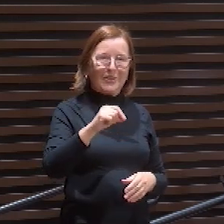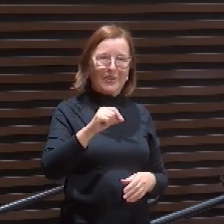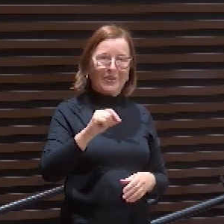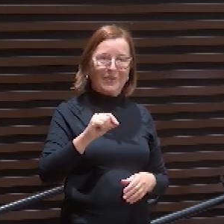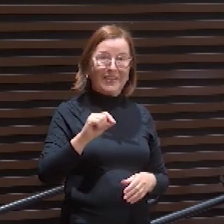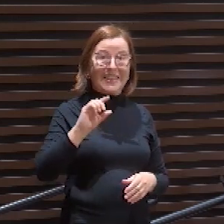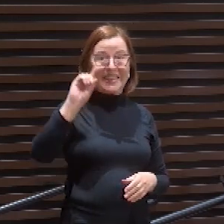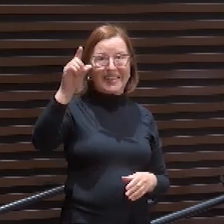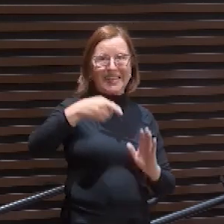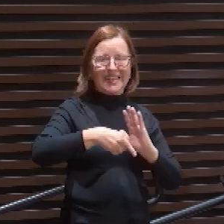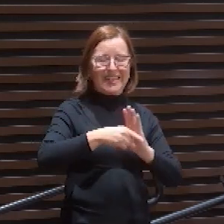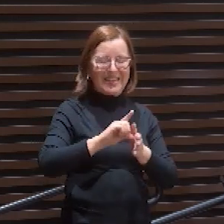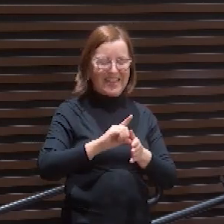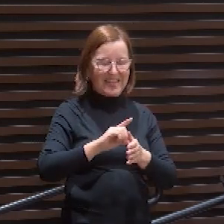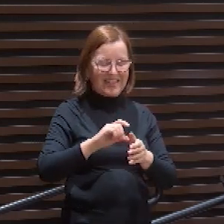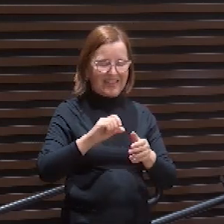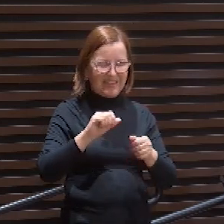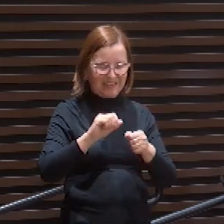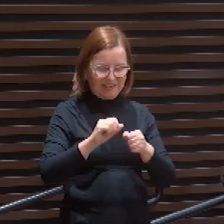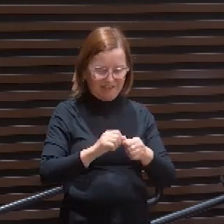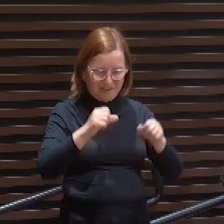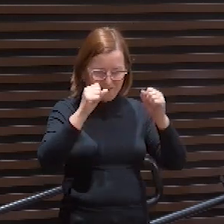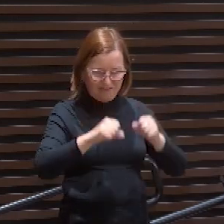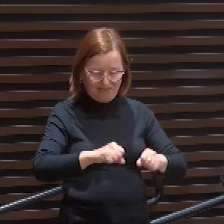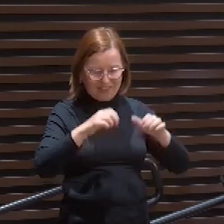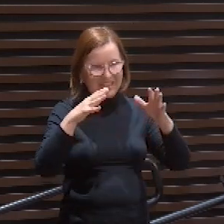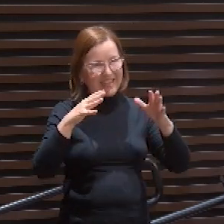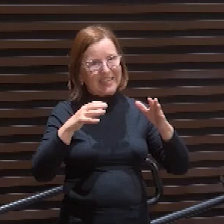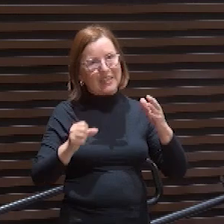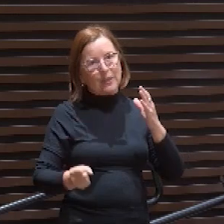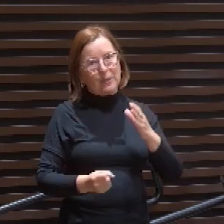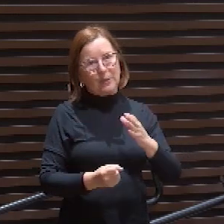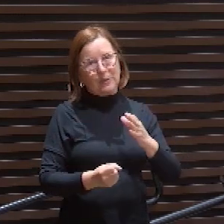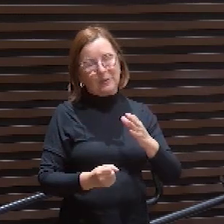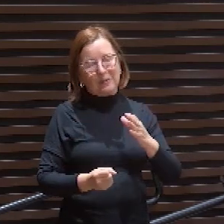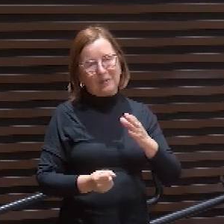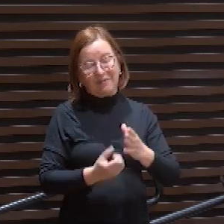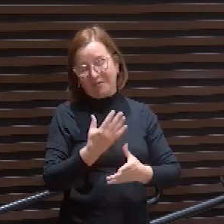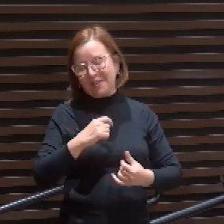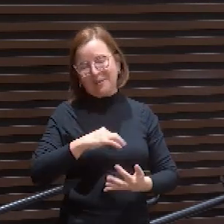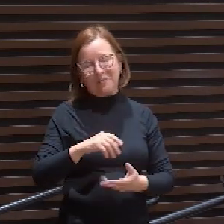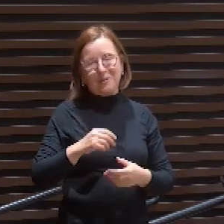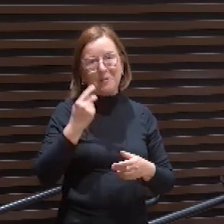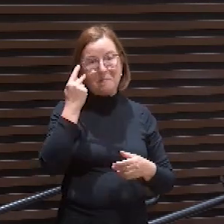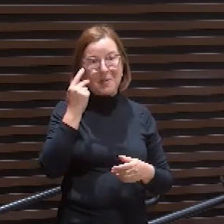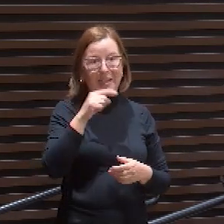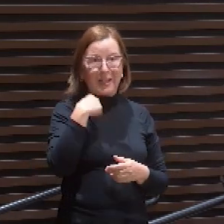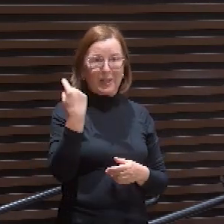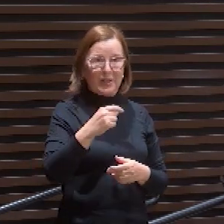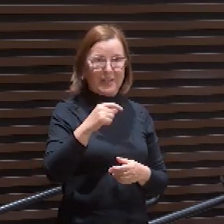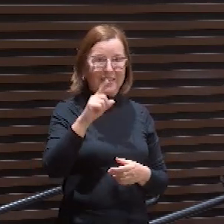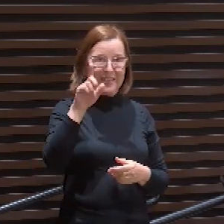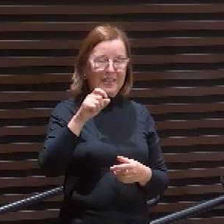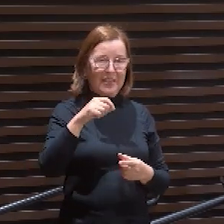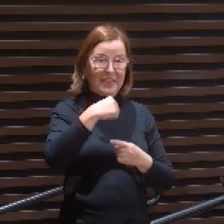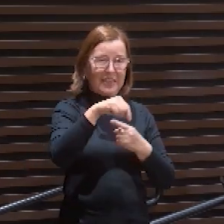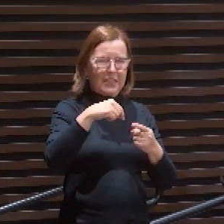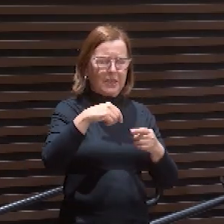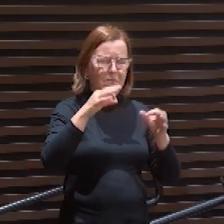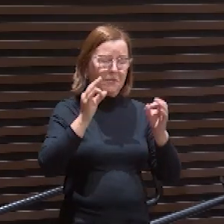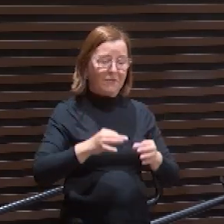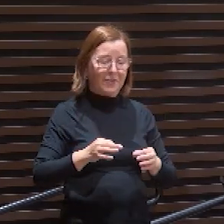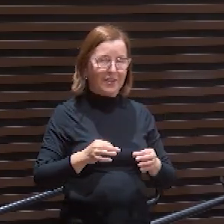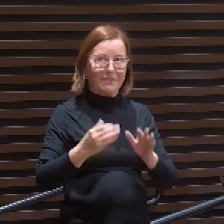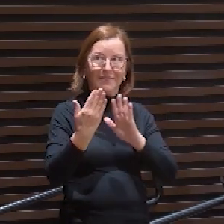nele antes da fundação do mundo para sermos santos e irrepreensíveis e perante ele, e em